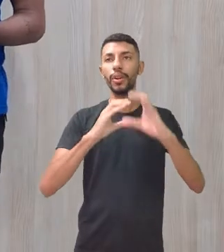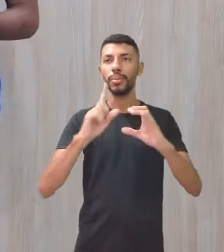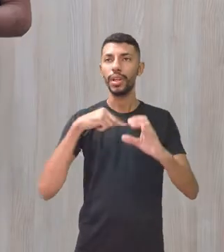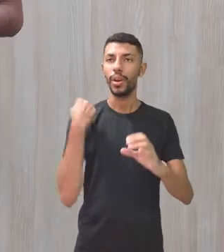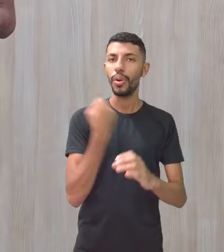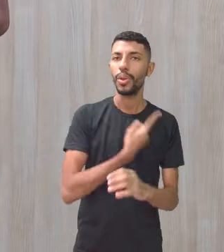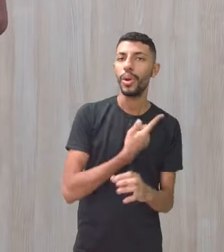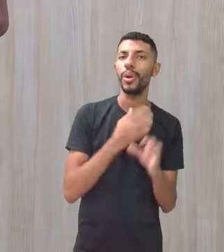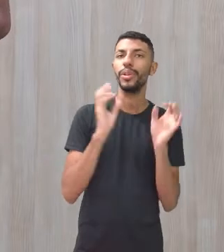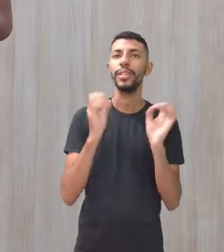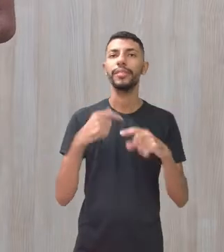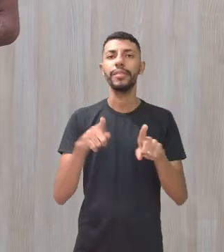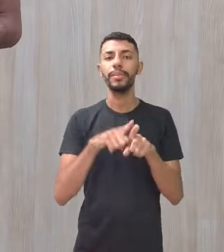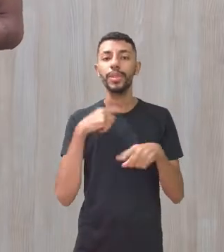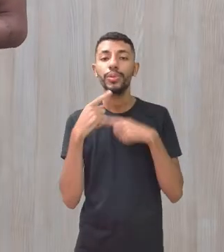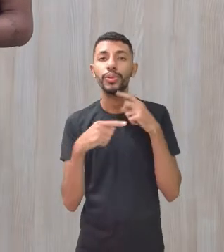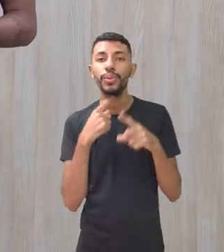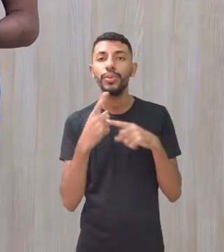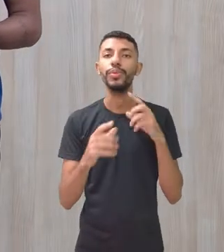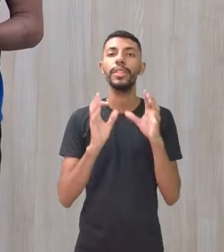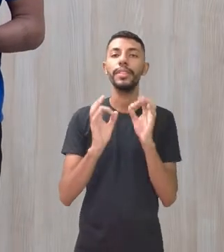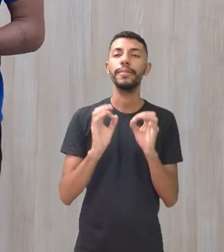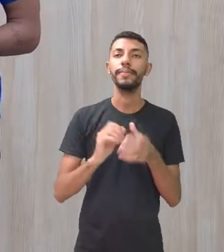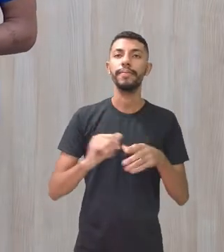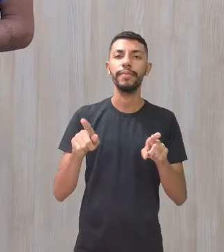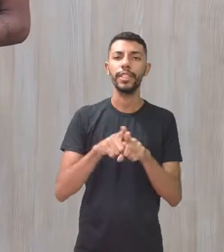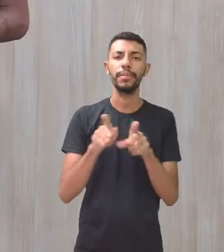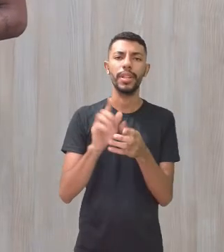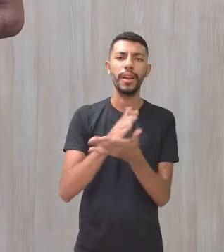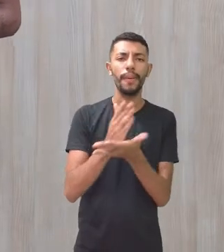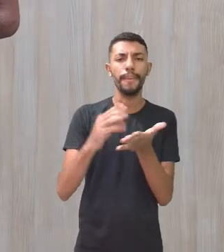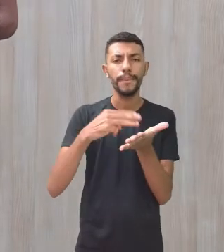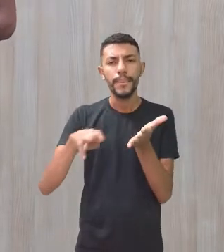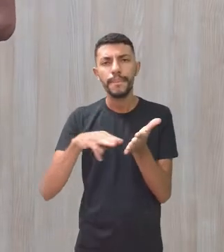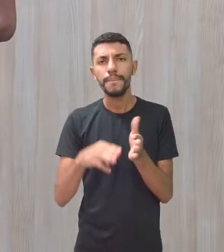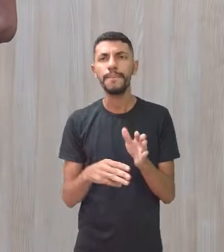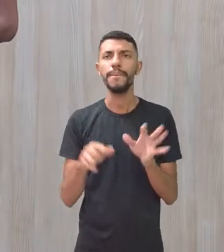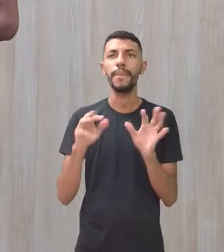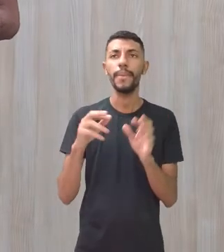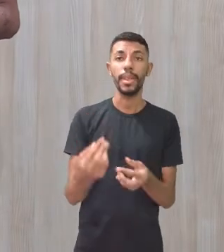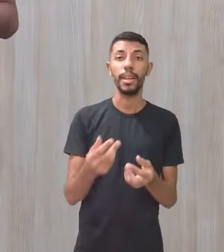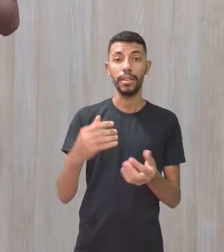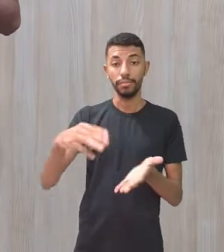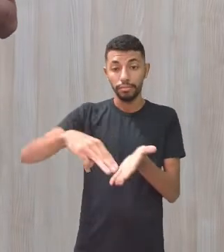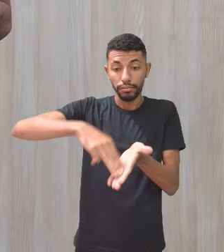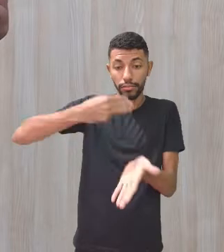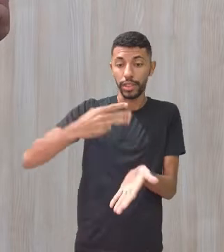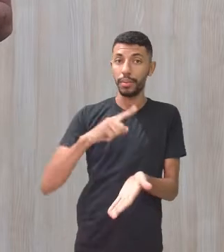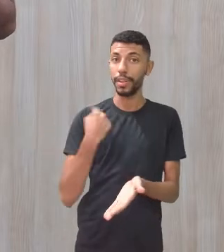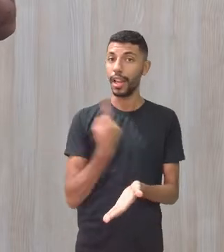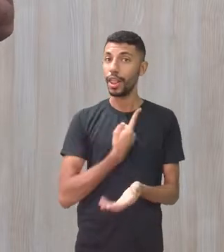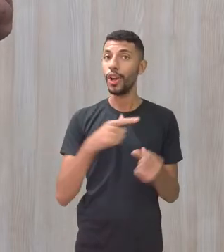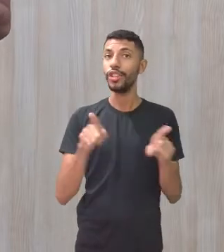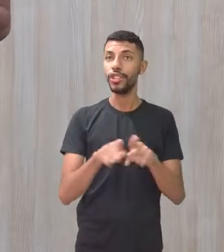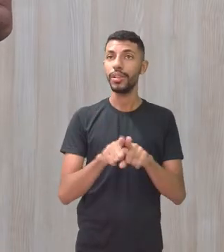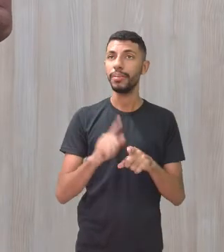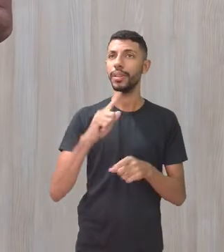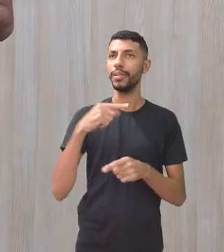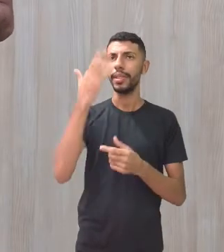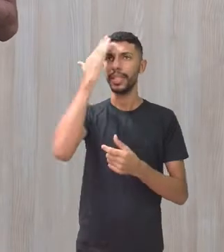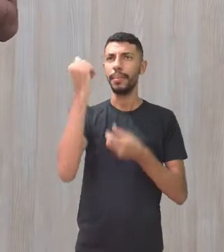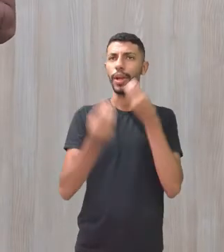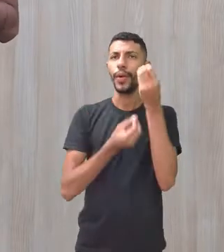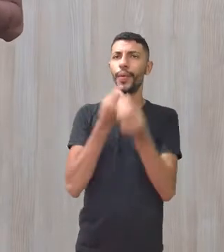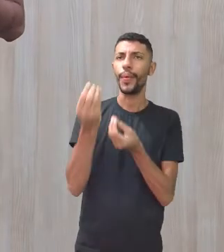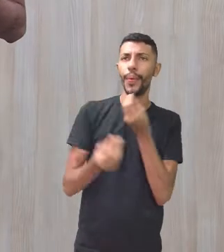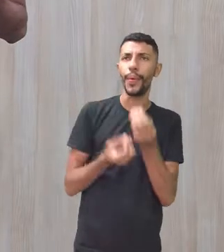gente, tirar suas dúvidas, mandar algum recado, enviar feedbacks, né, para a gente saber como é que está a nossa relação aqui